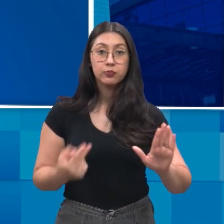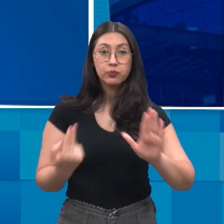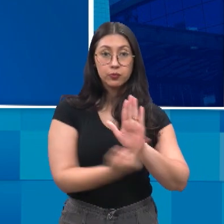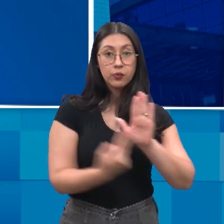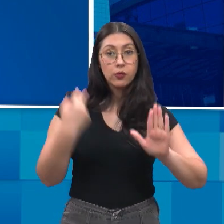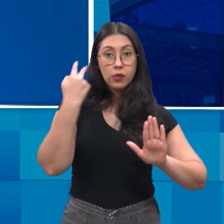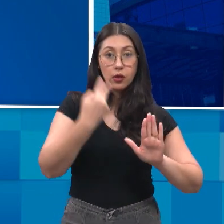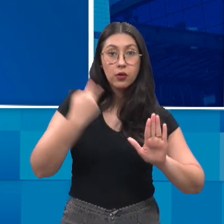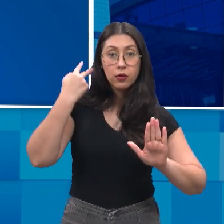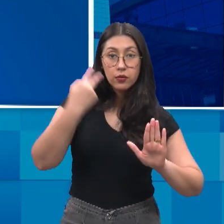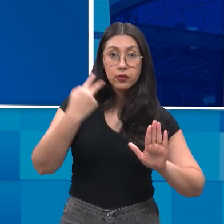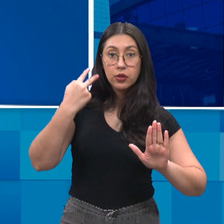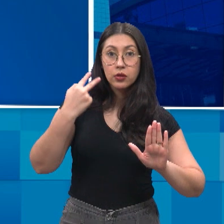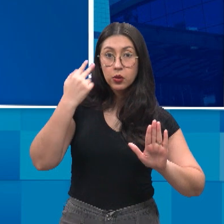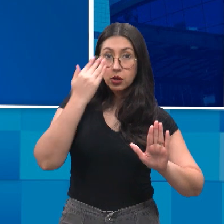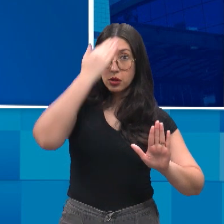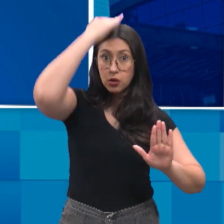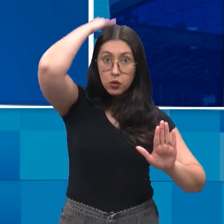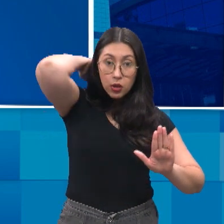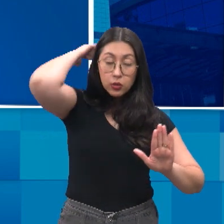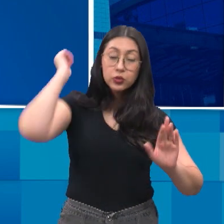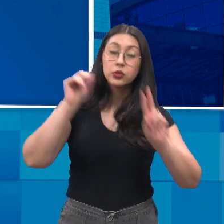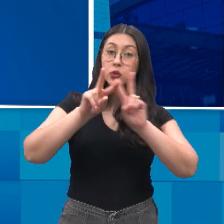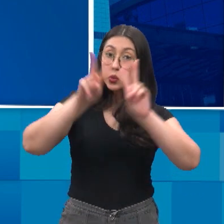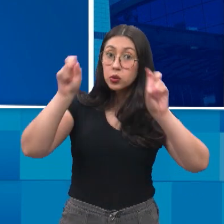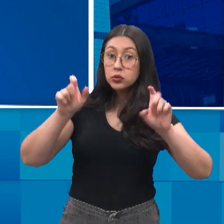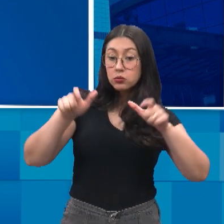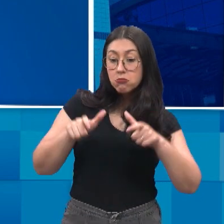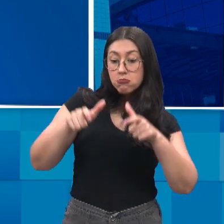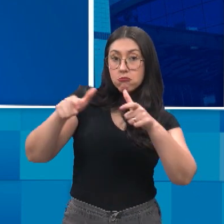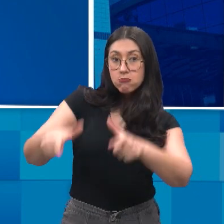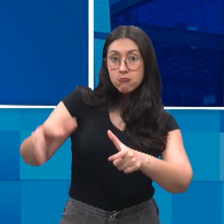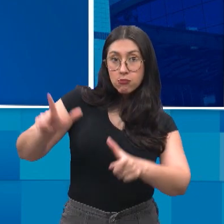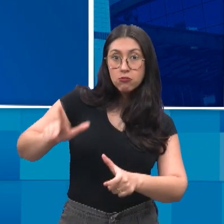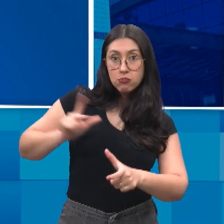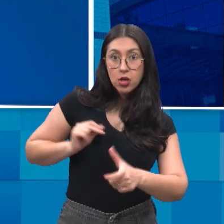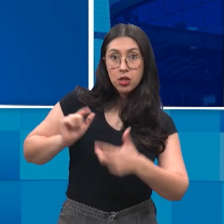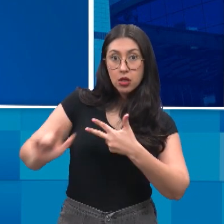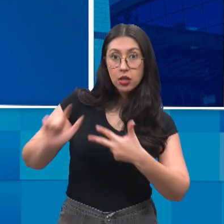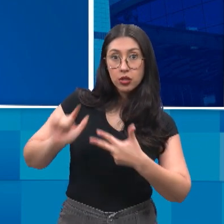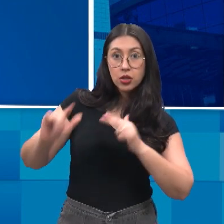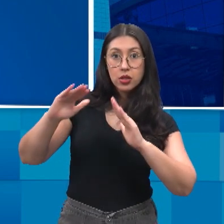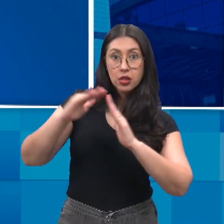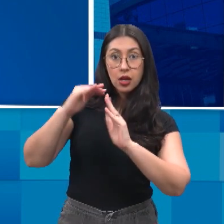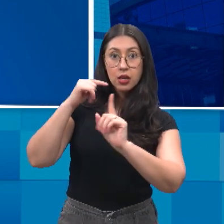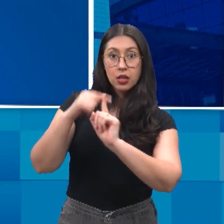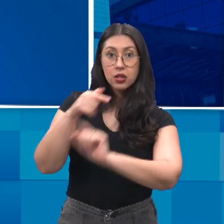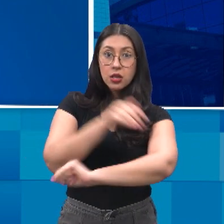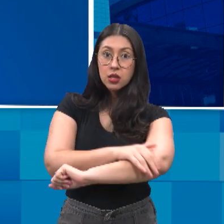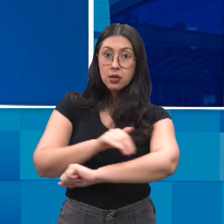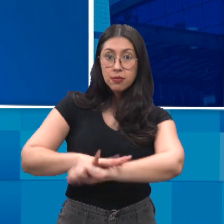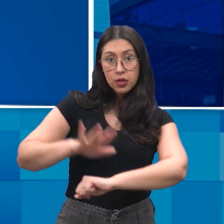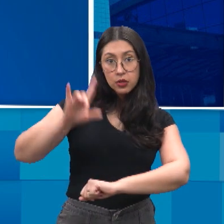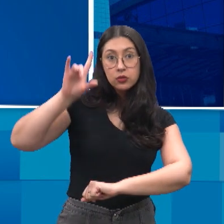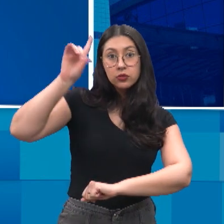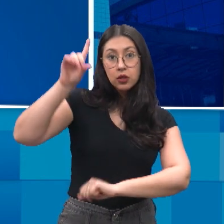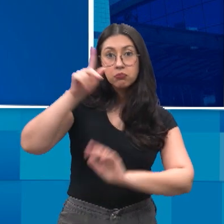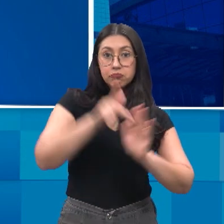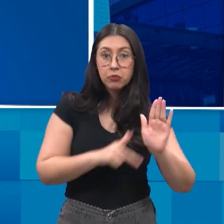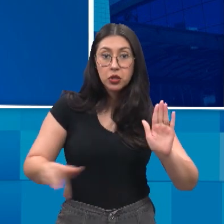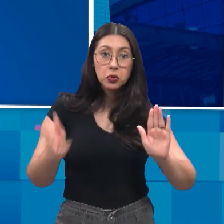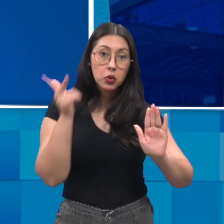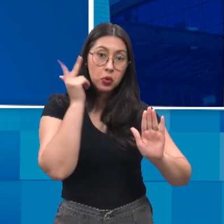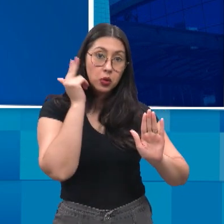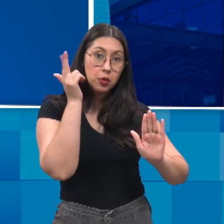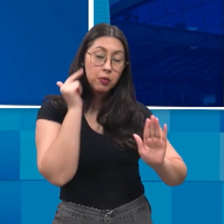Apolinário. Concede a medalha do mérito legislativo à Igreja Assembleia de Deus Missão. Rito ordinário,